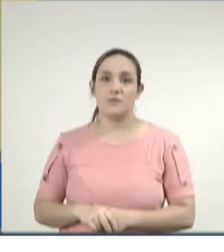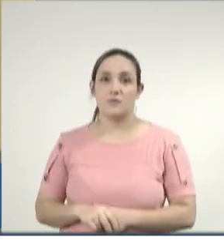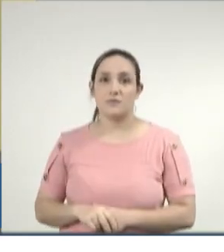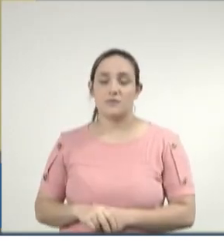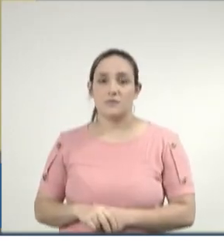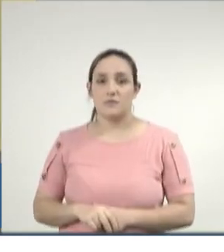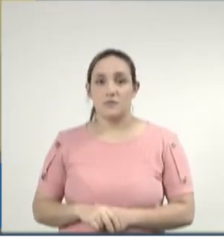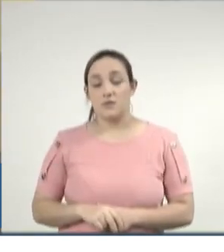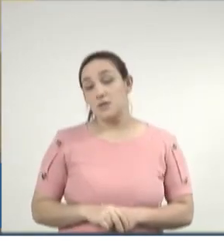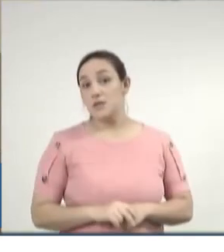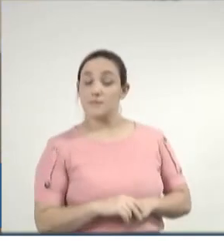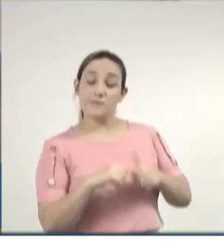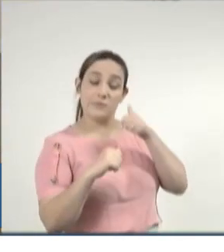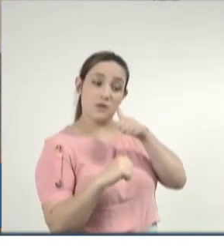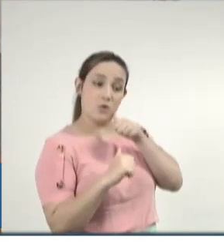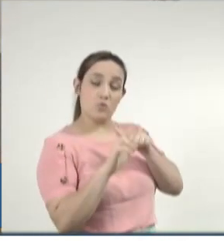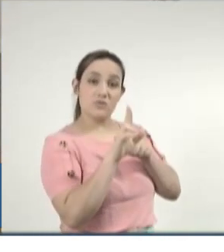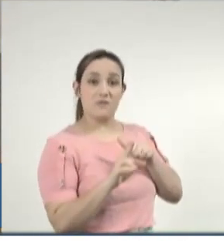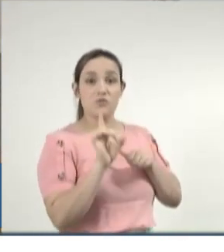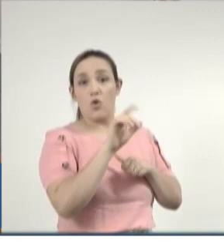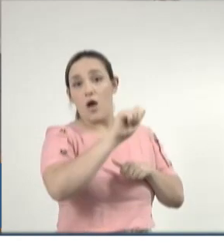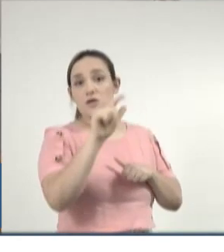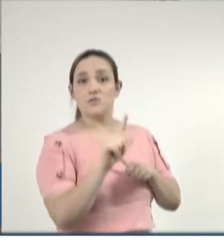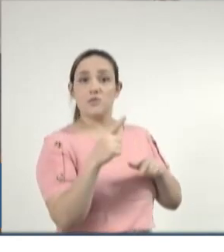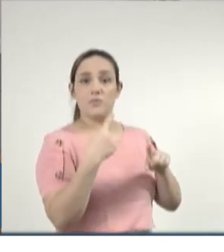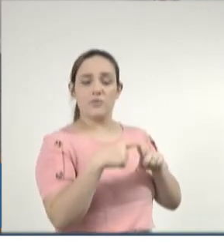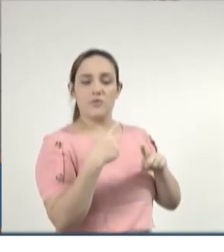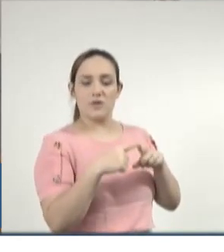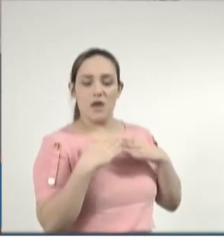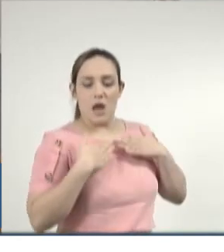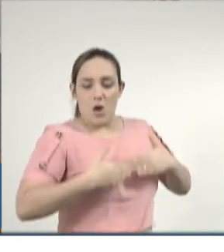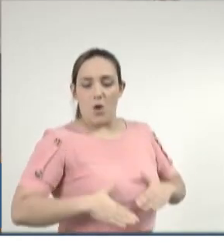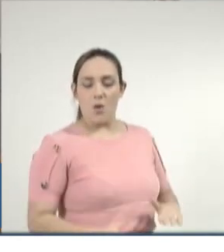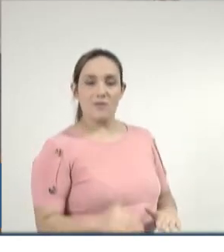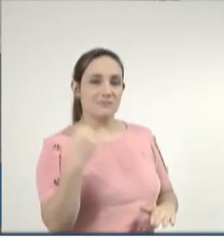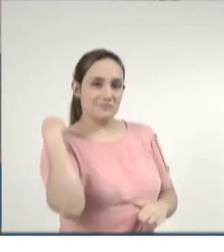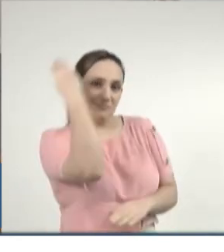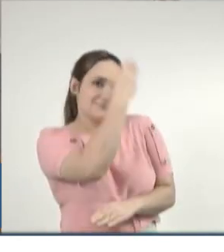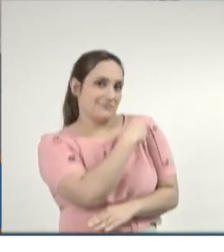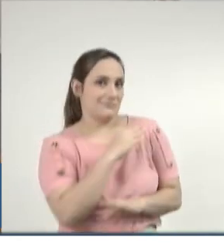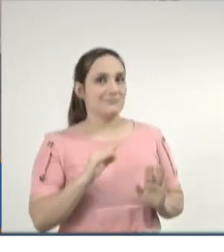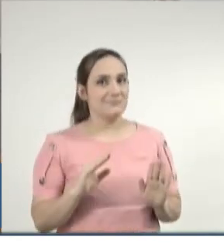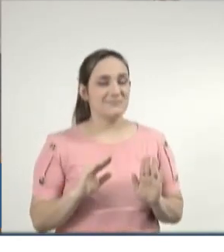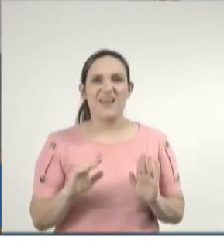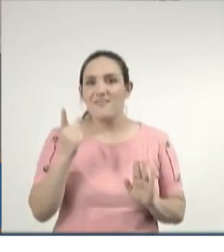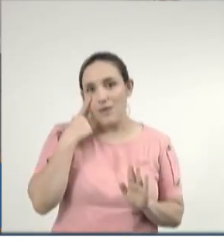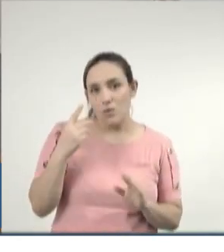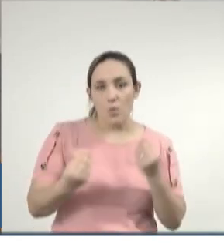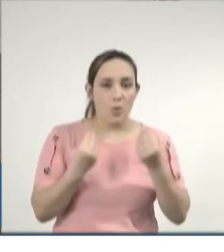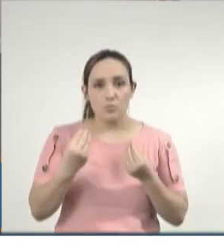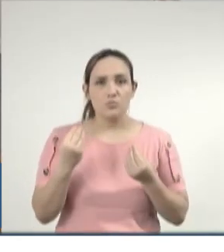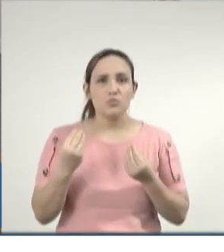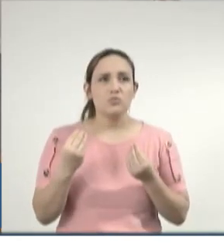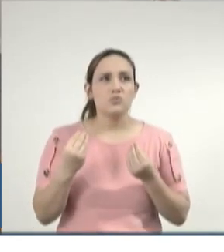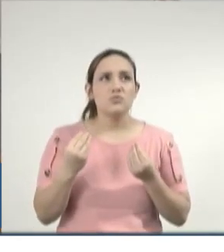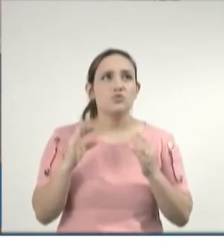Nossa Senhora, que era delicado e puro. Percebem como tudo é uma construção social?